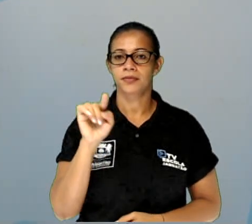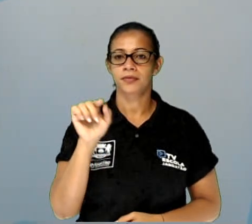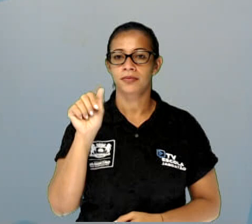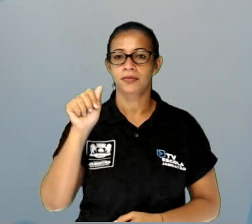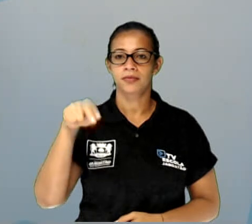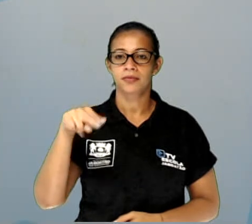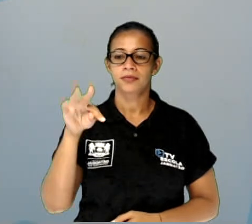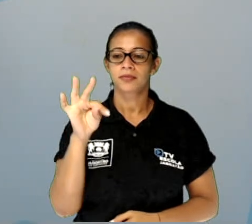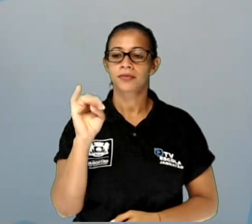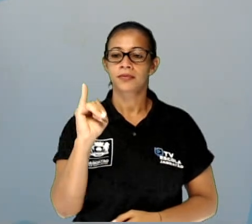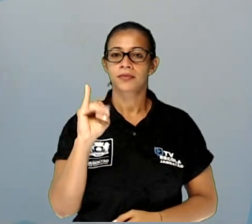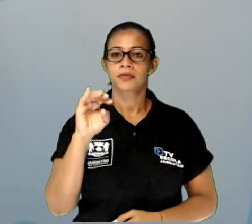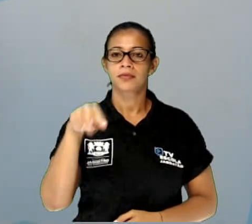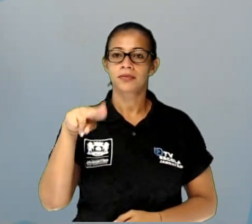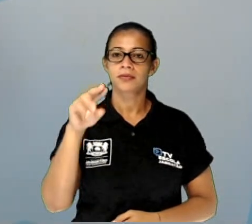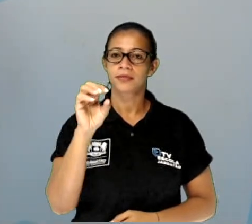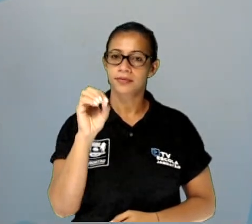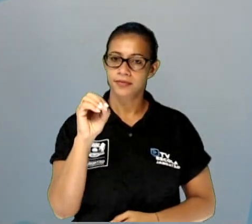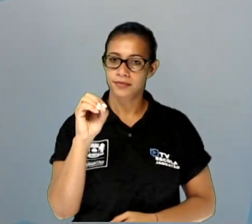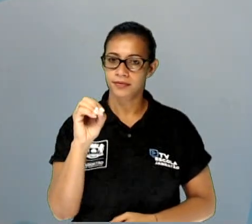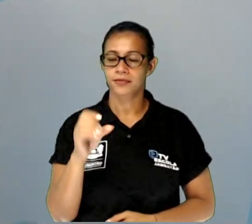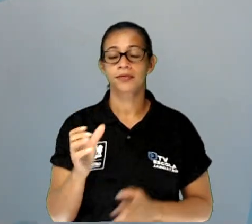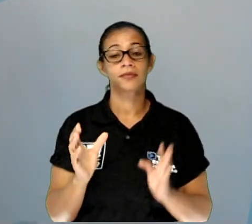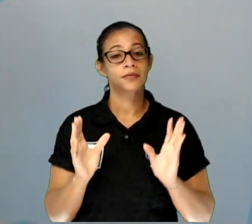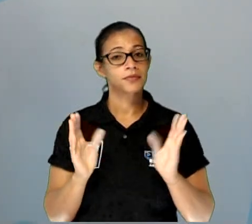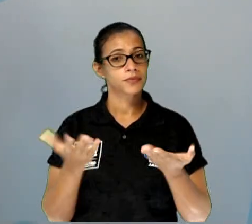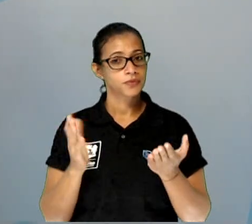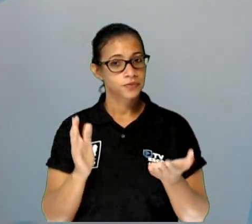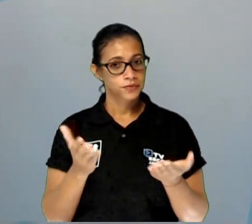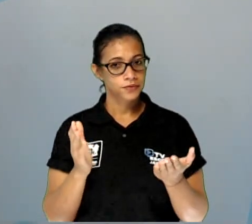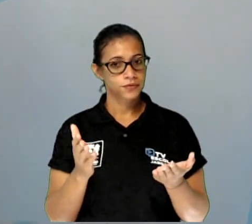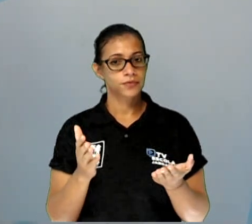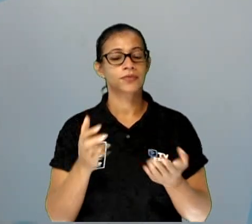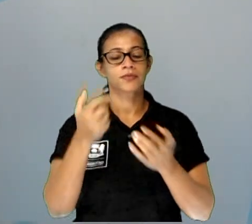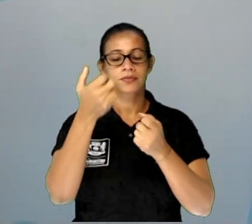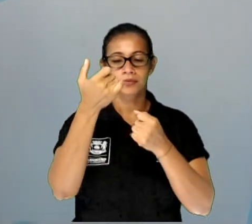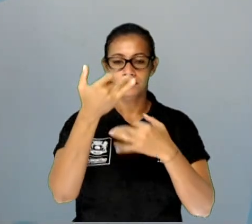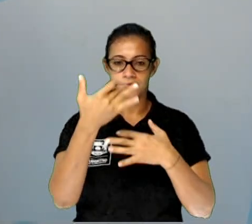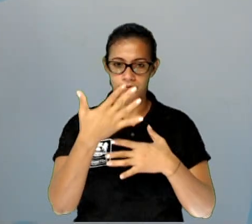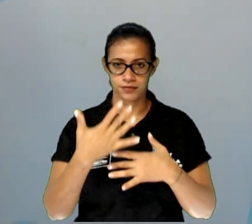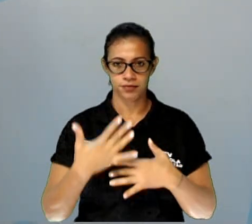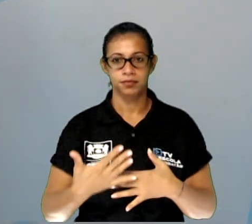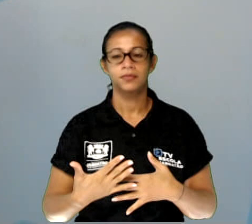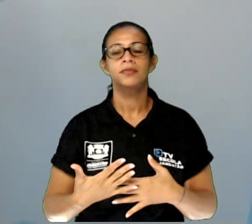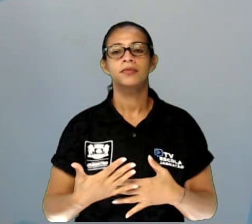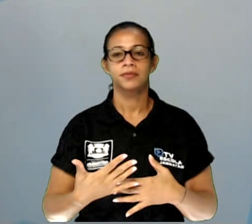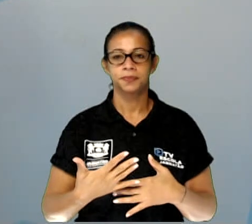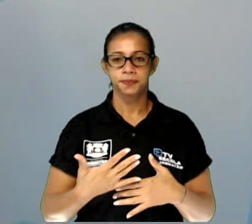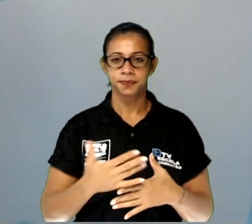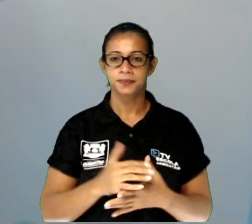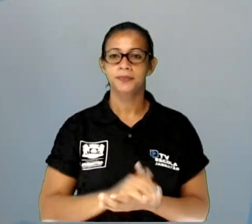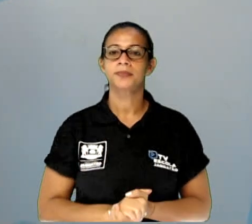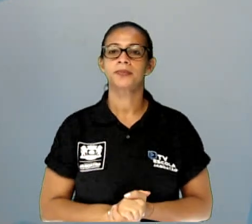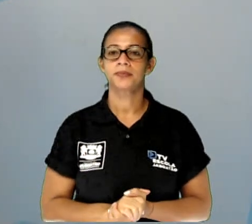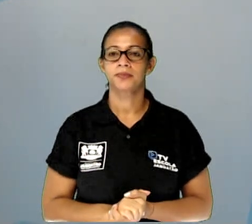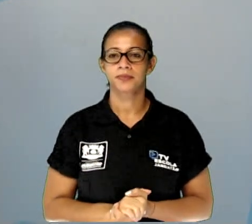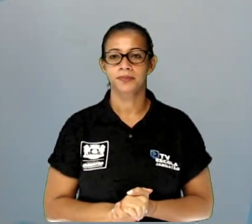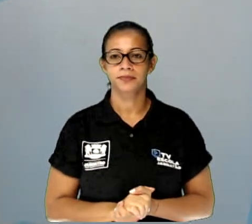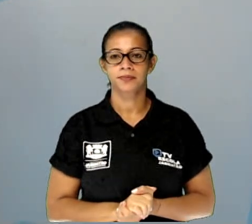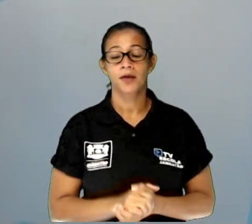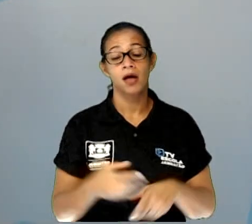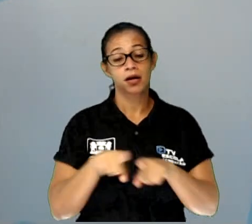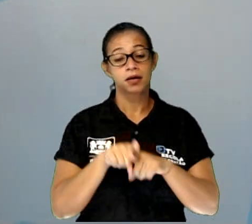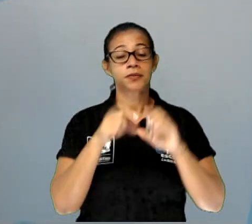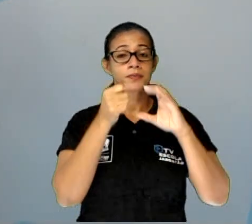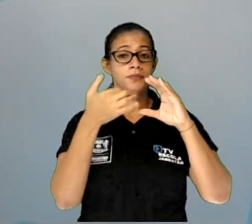Império Bizantino? Na aula de hoje a gente vai conversar um pouco sobre a origem desse império e sobre algumas das